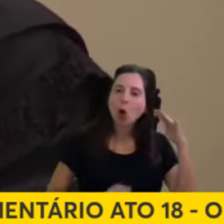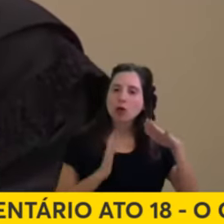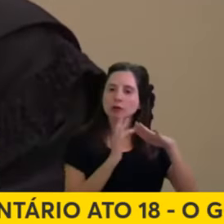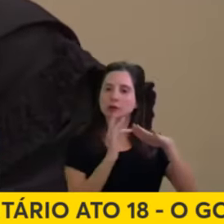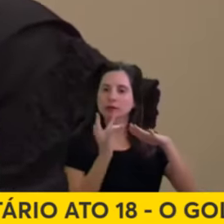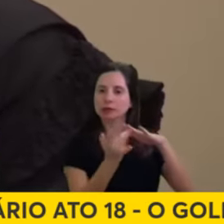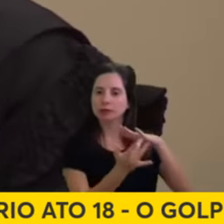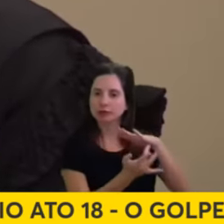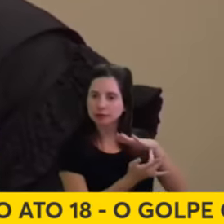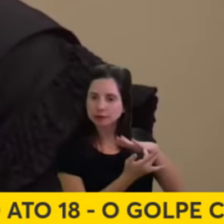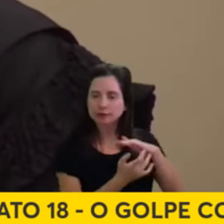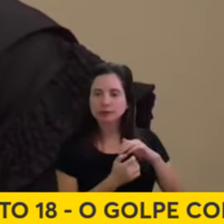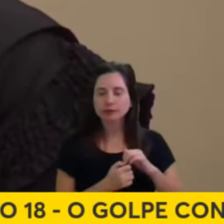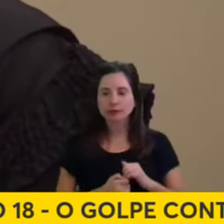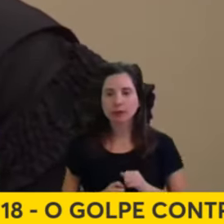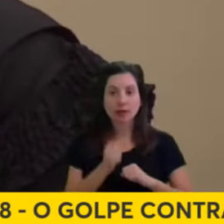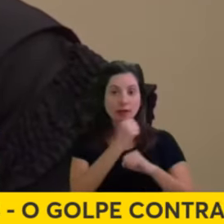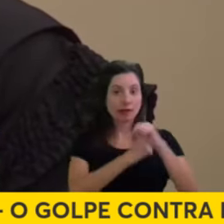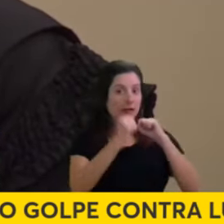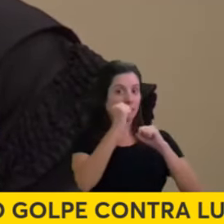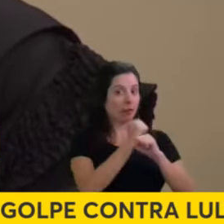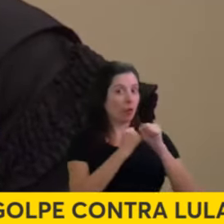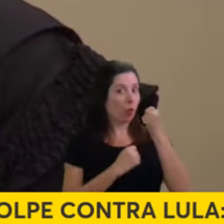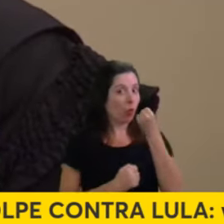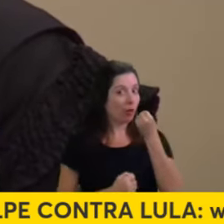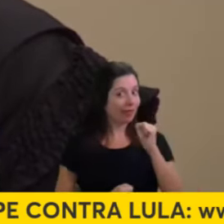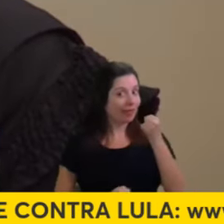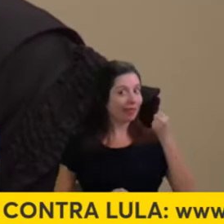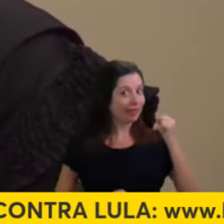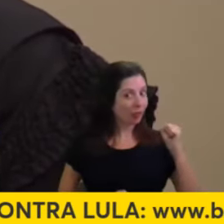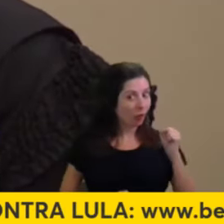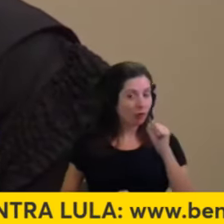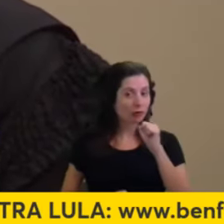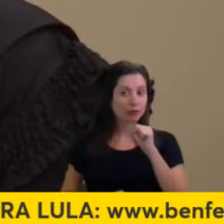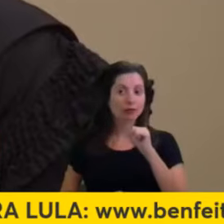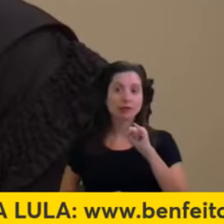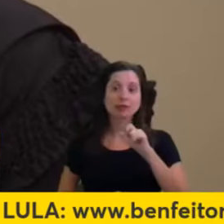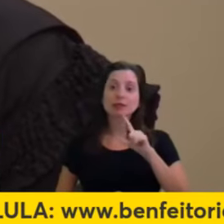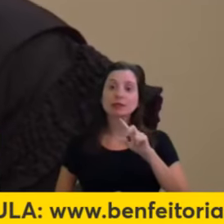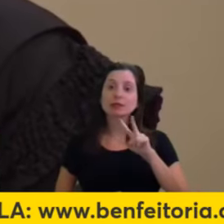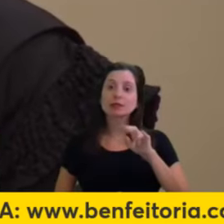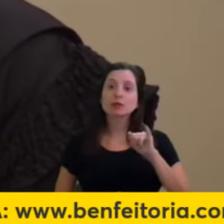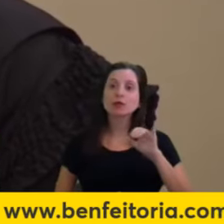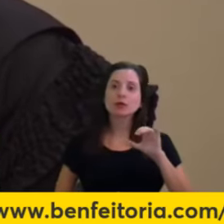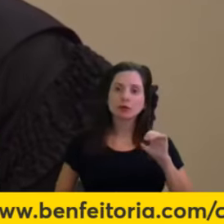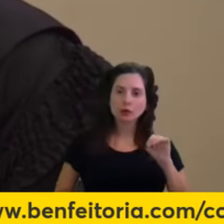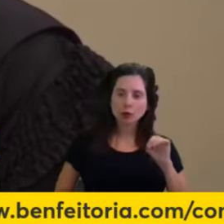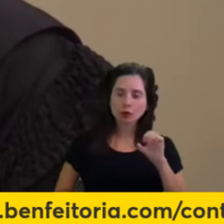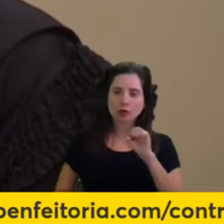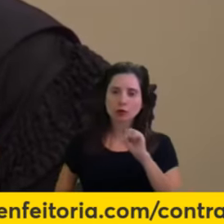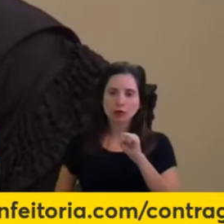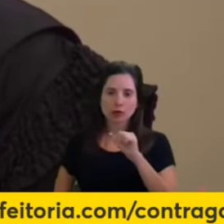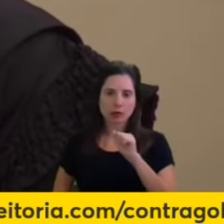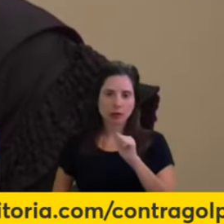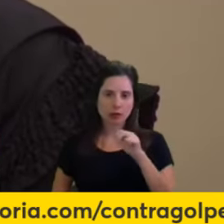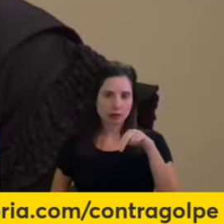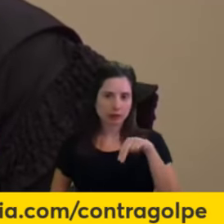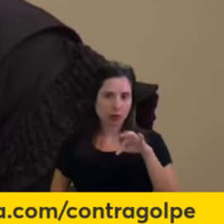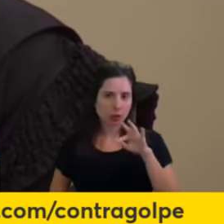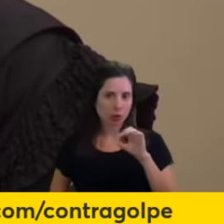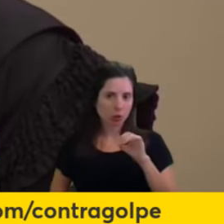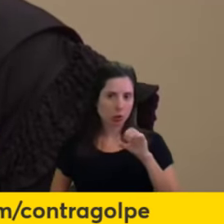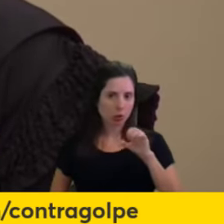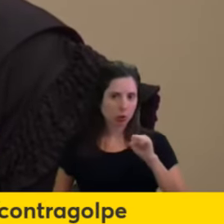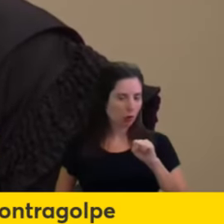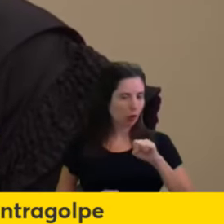candidatura de Silvio sandes de 89 cujo nome a época era o mais conhecido nacionalmente e não foi por isso impedido de se candidatar o TSE já